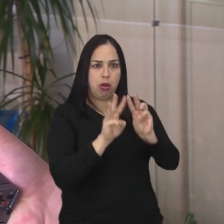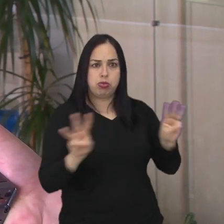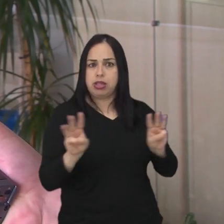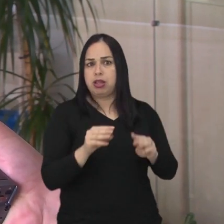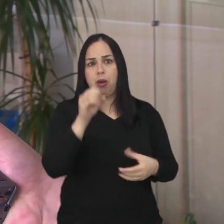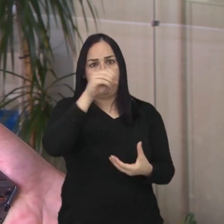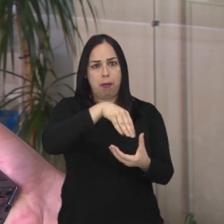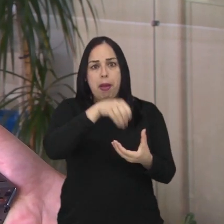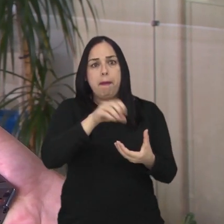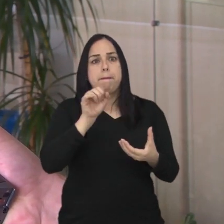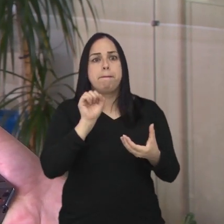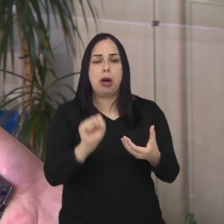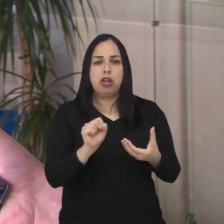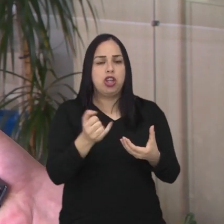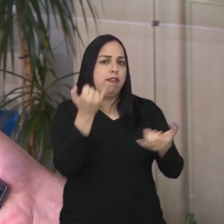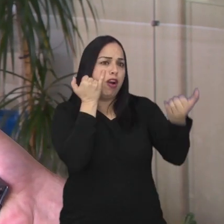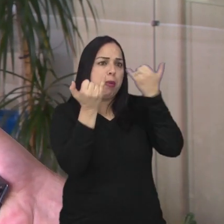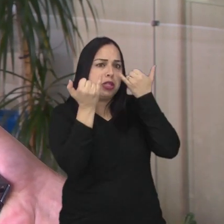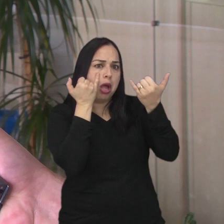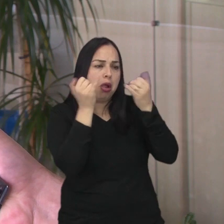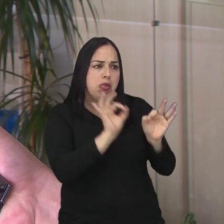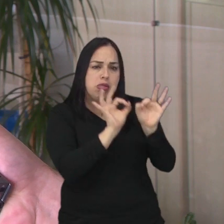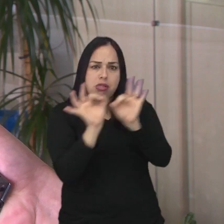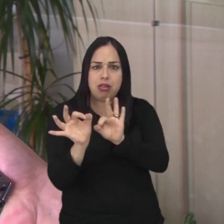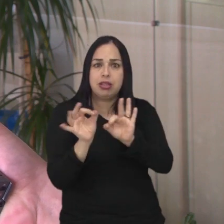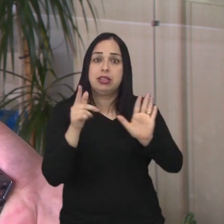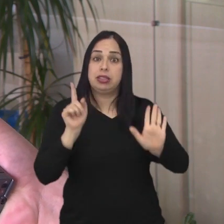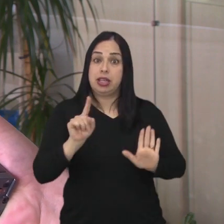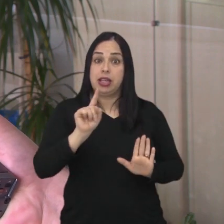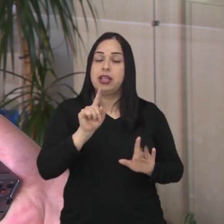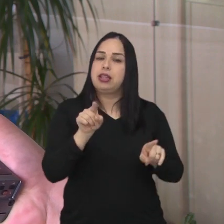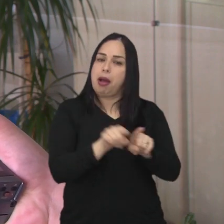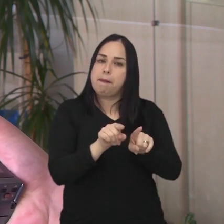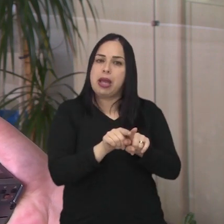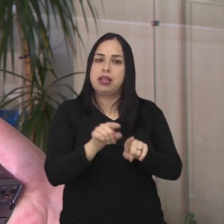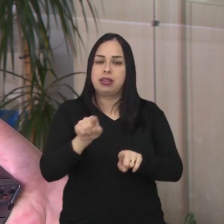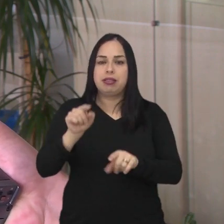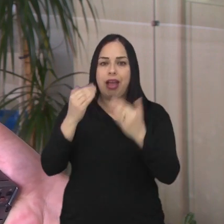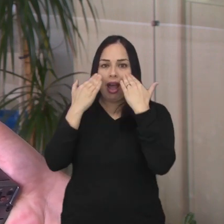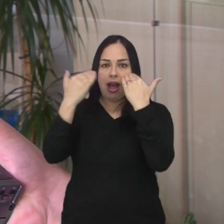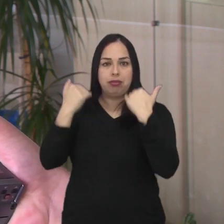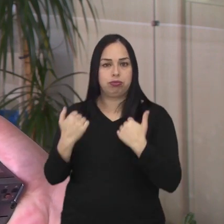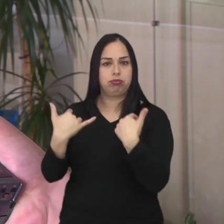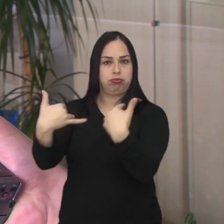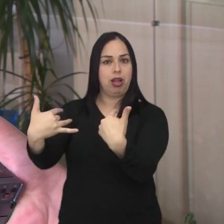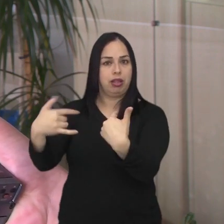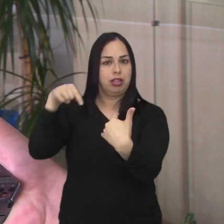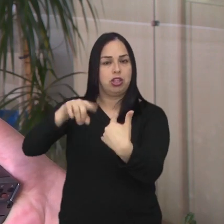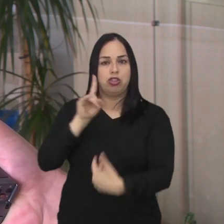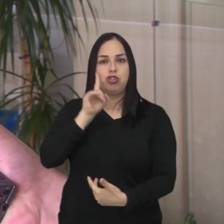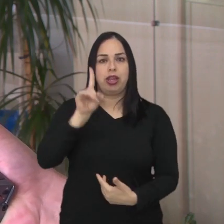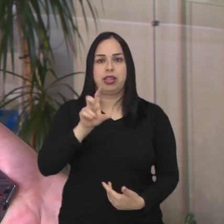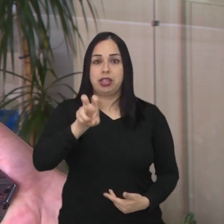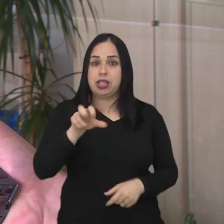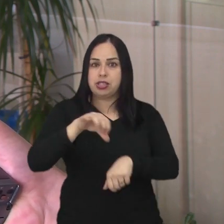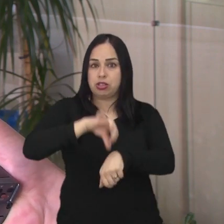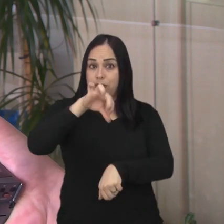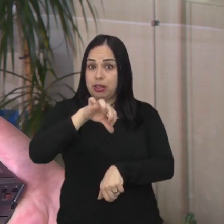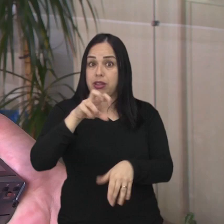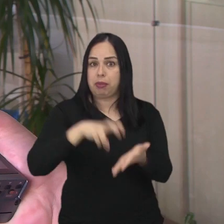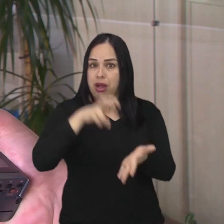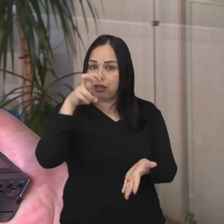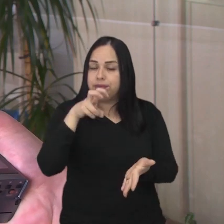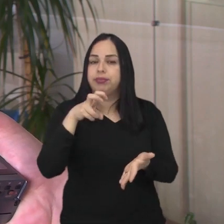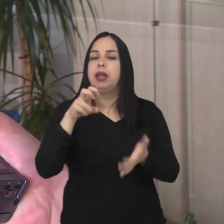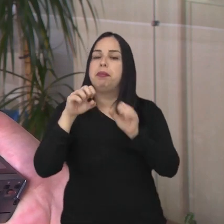no site da Urban, pode pegar todas as informações sobre o edital. E na própria sessão, a sessão que vai ser no dia 15 às 9